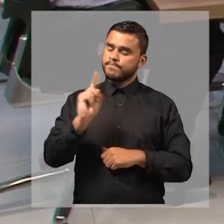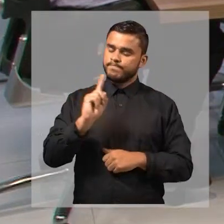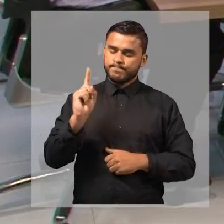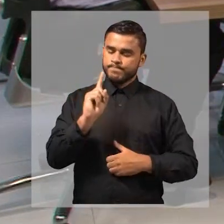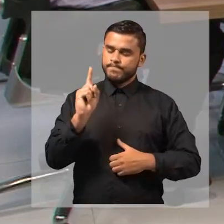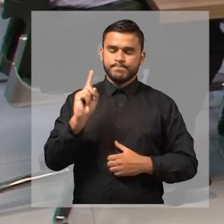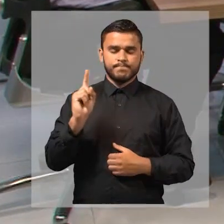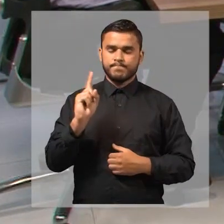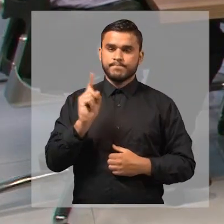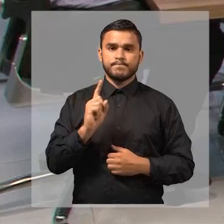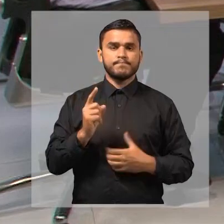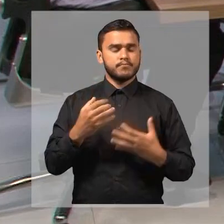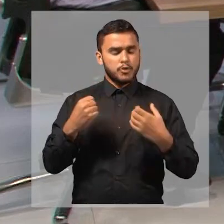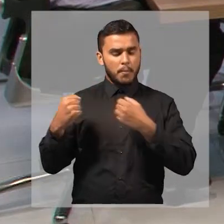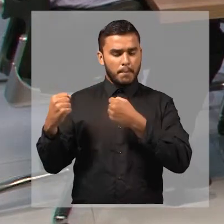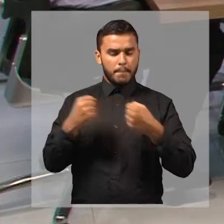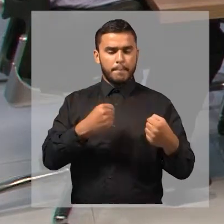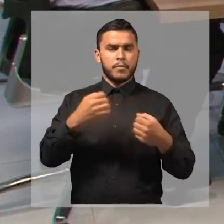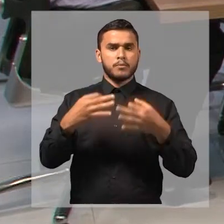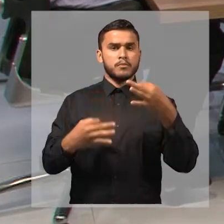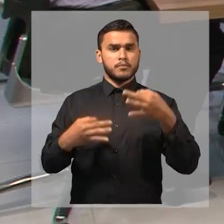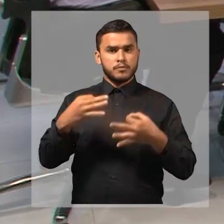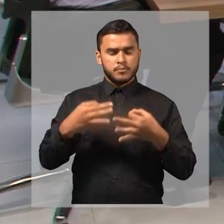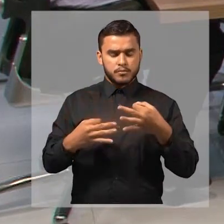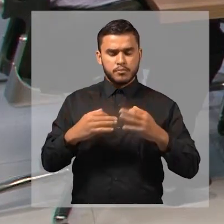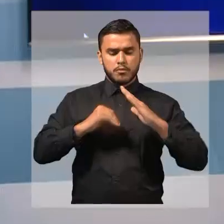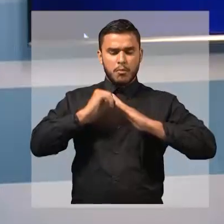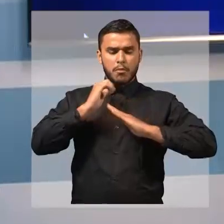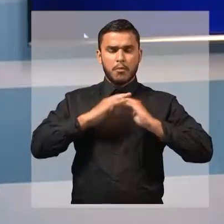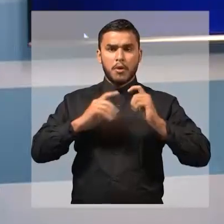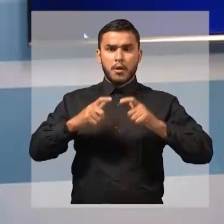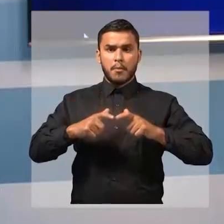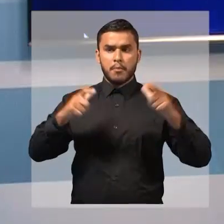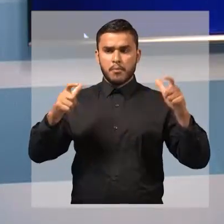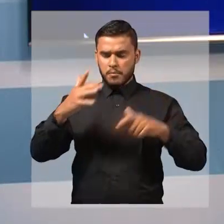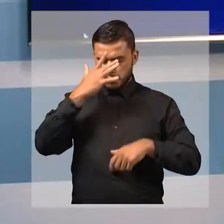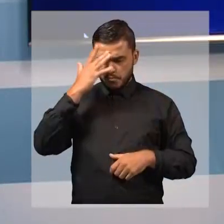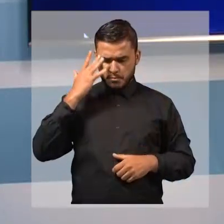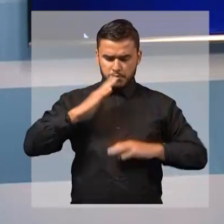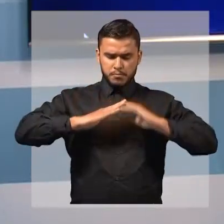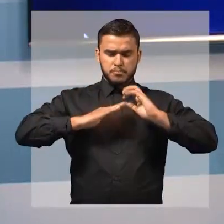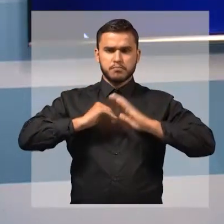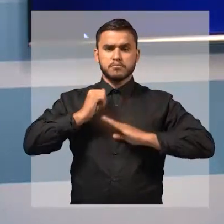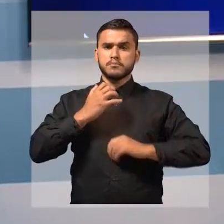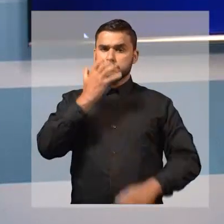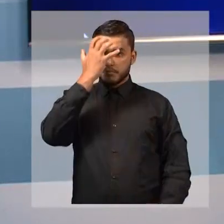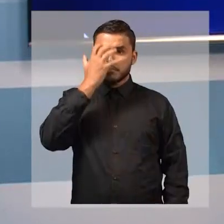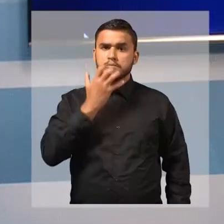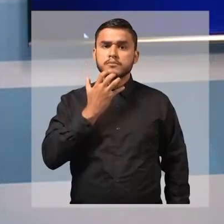em todas as suas instâncias, ela é composta em sua ampla maioria por homens dignos, honrados,